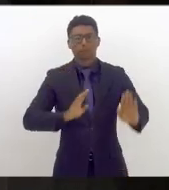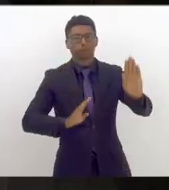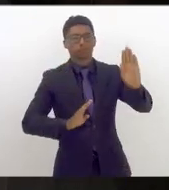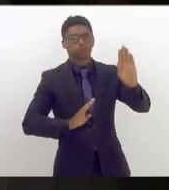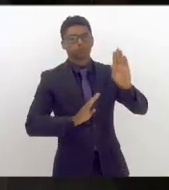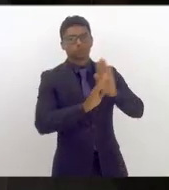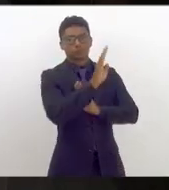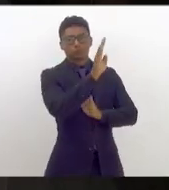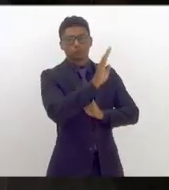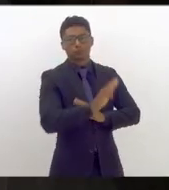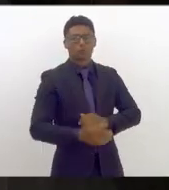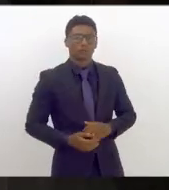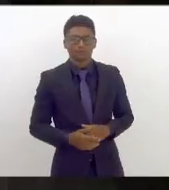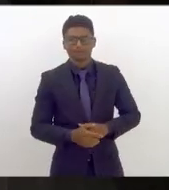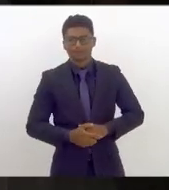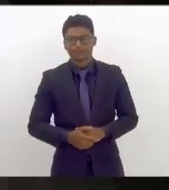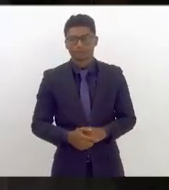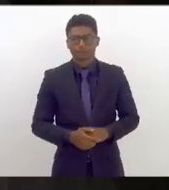Quando